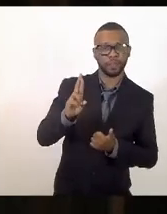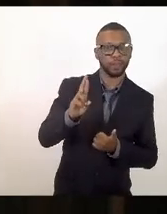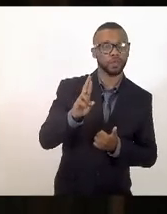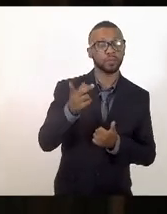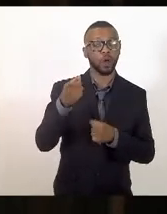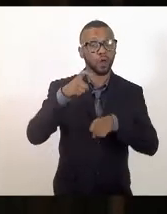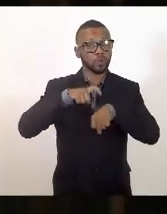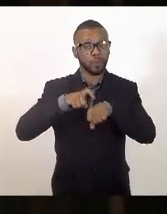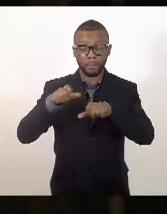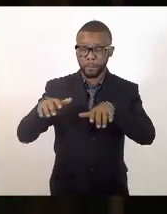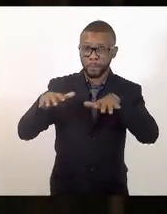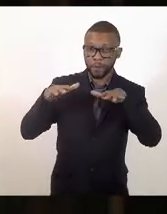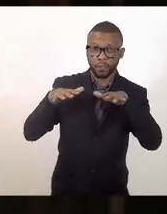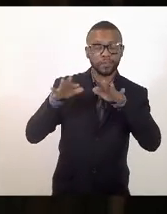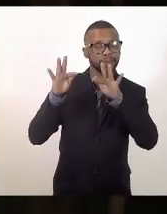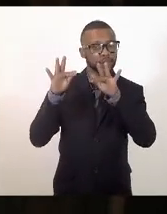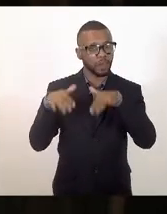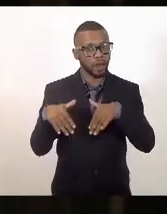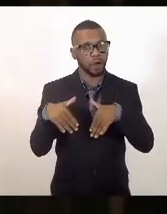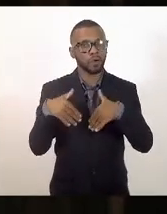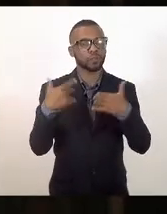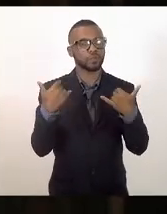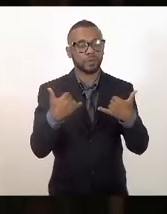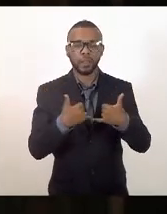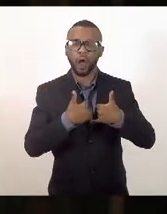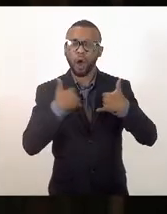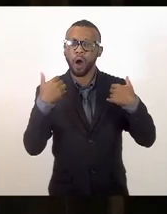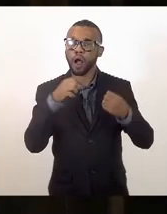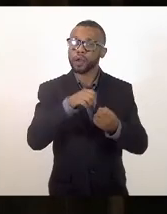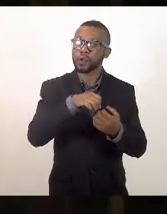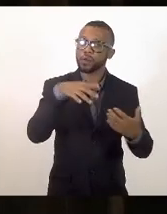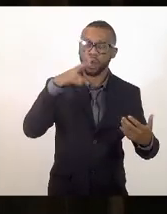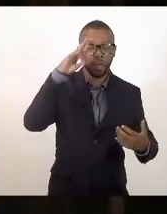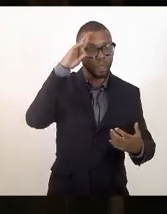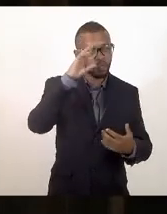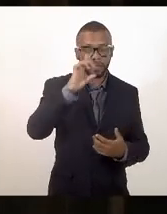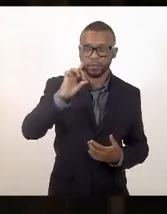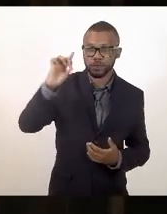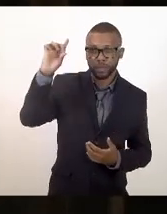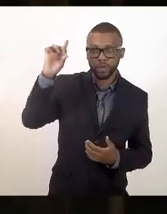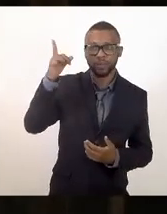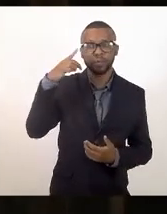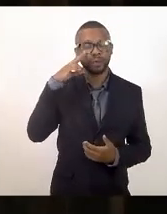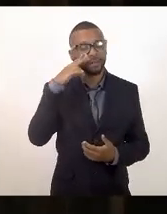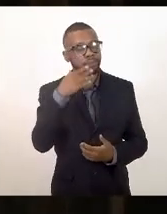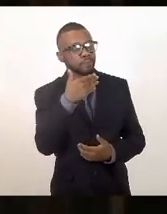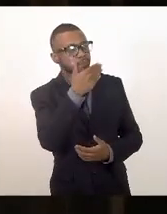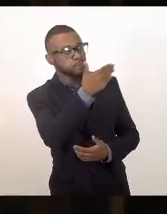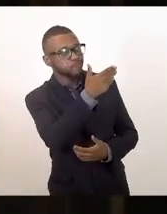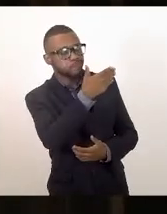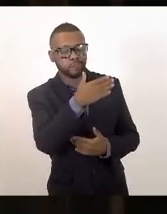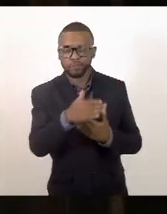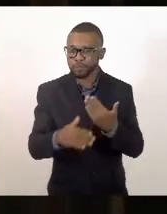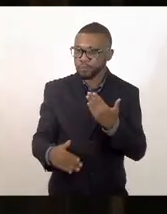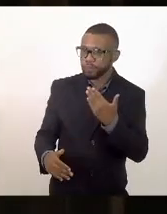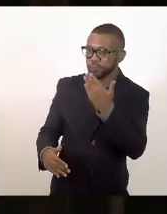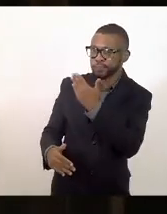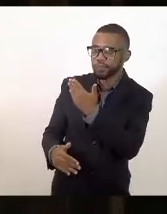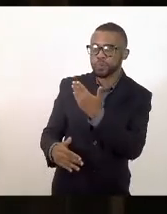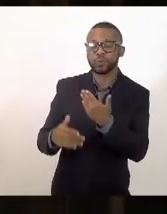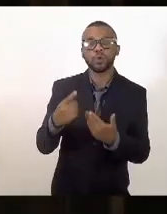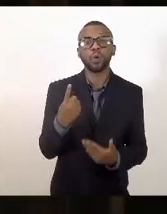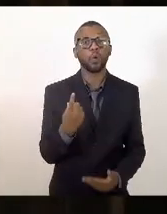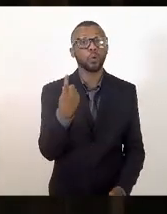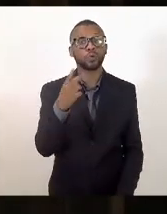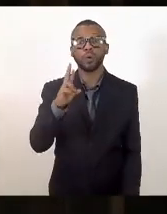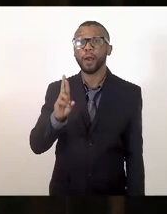Toda a honra, toda a glória ao senhor. Resolvi ficar aqui do lado direito, deputado, porque estavam todos da esquerda, já que eu era o único representante